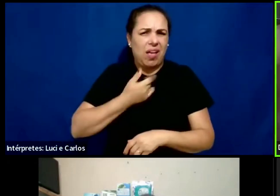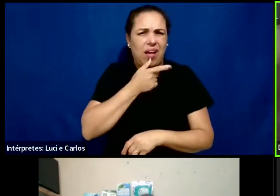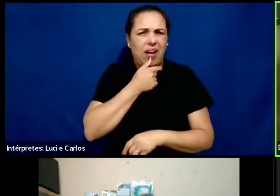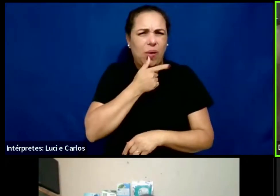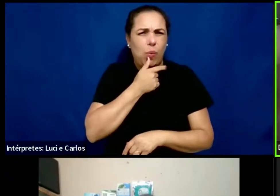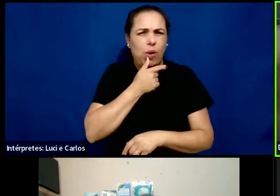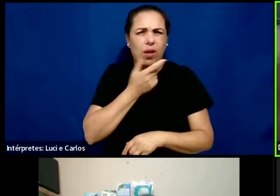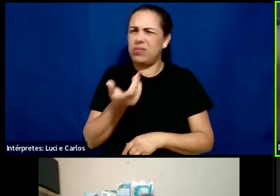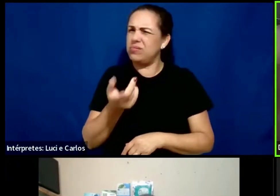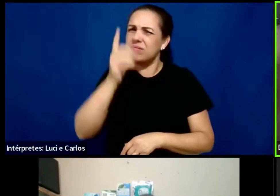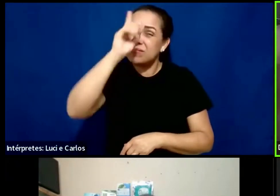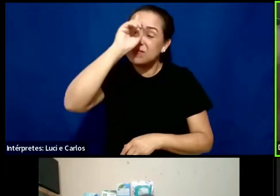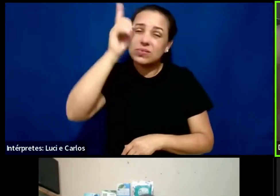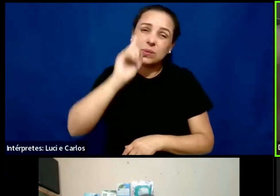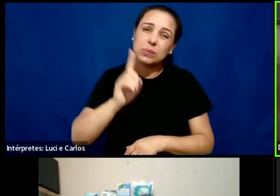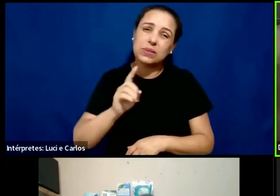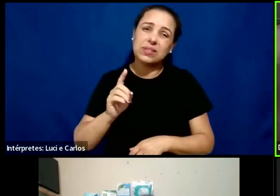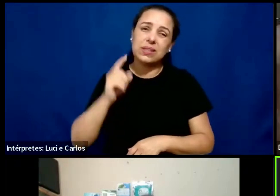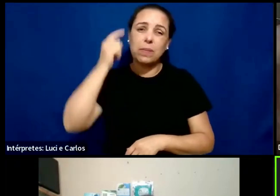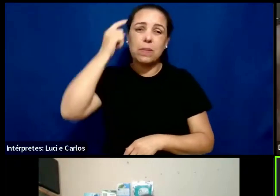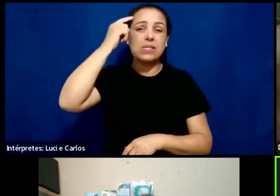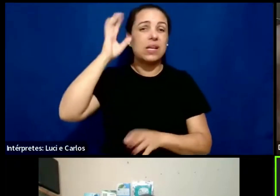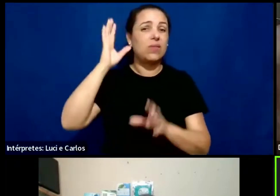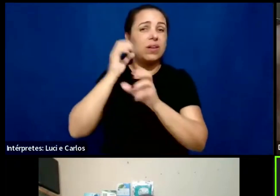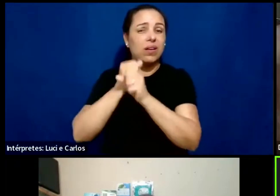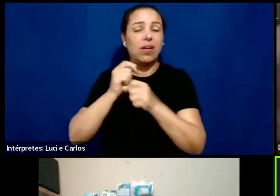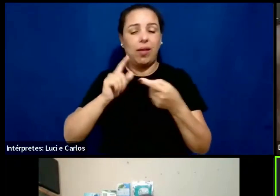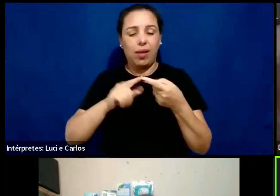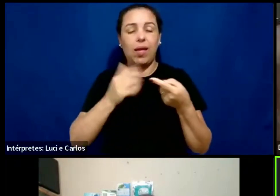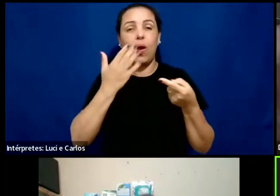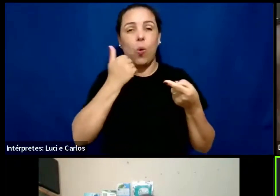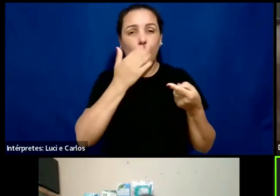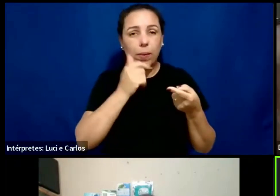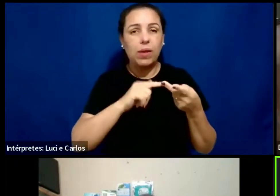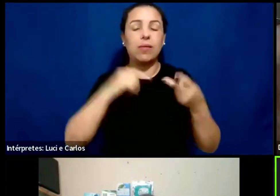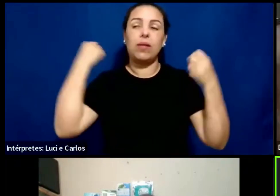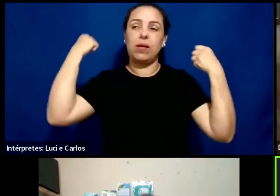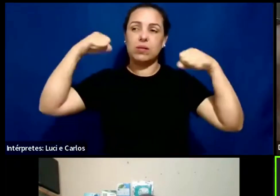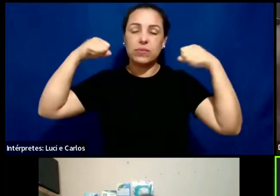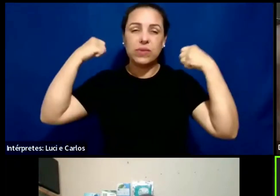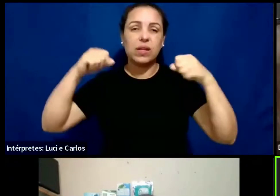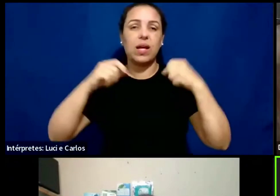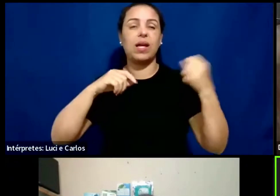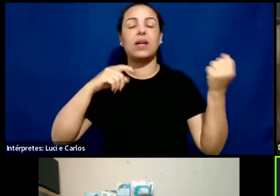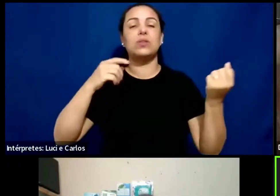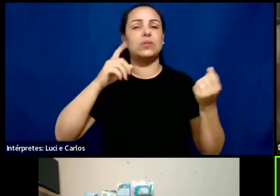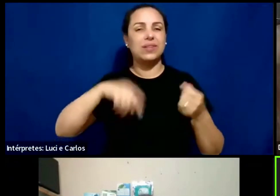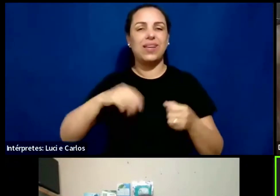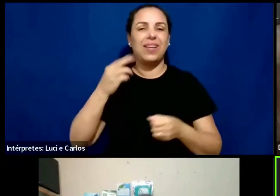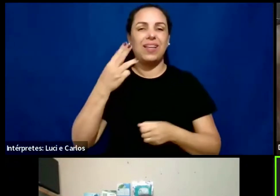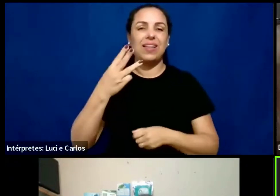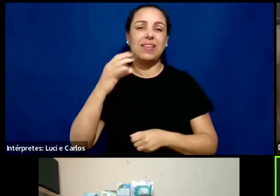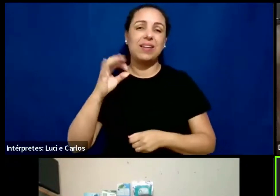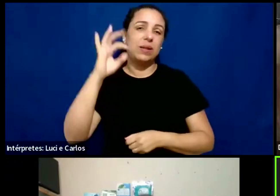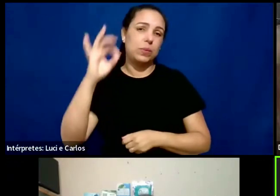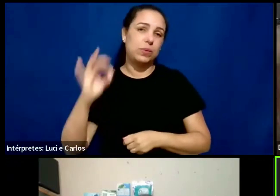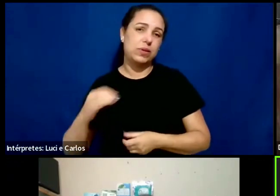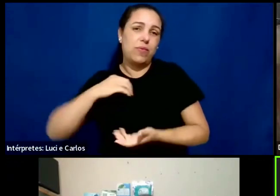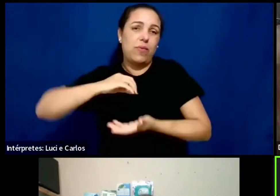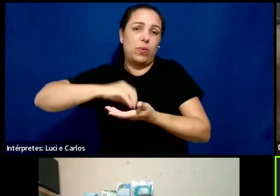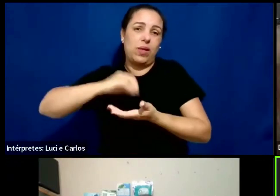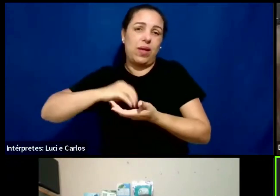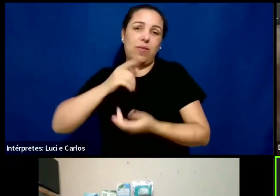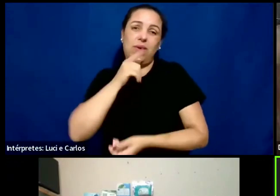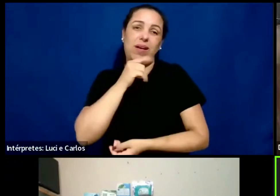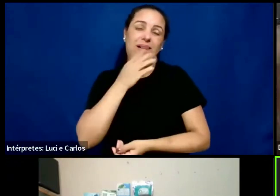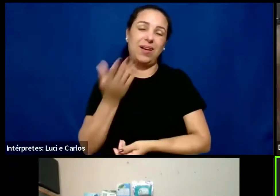muito bom era só 30% do meu organismo. Os outros 70% é água. E eu não me atentava a